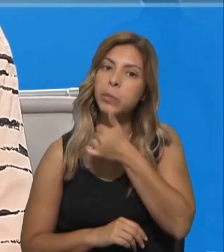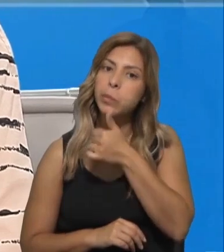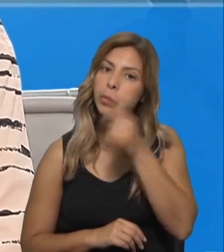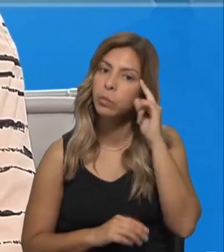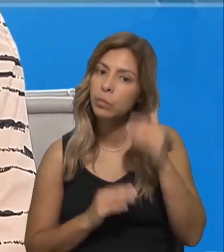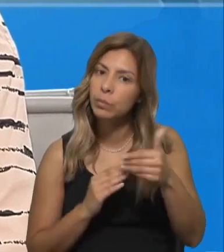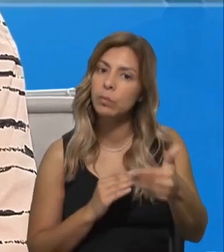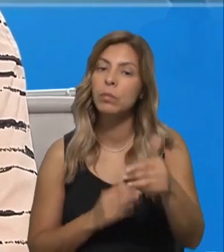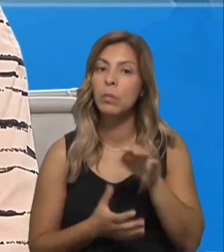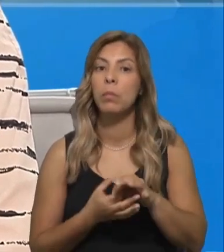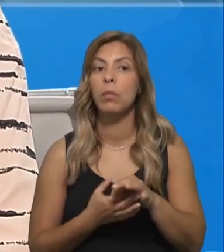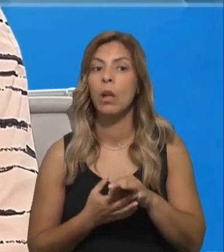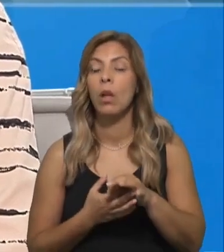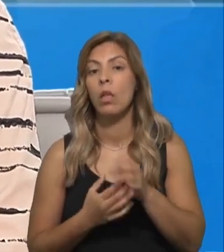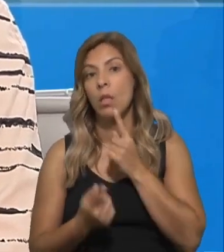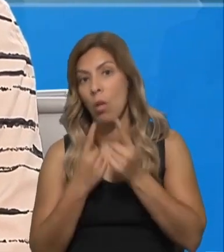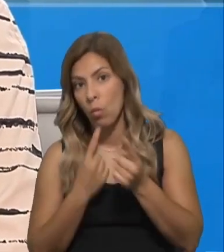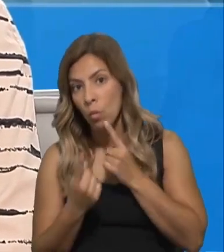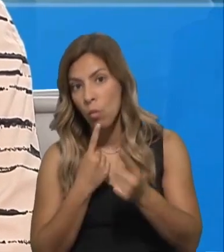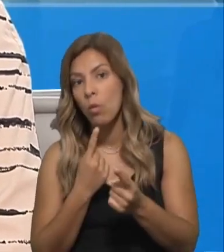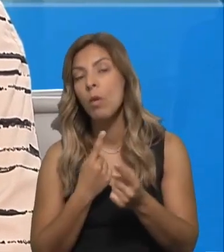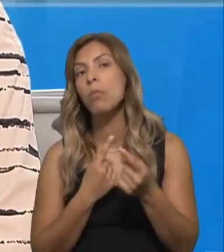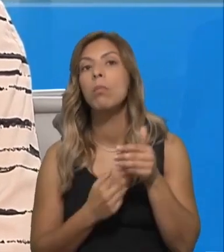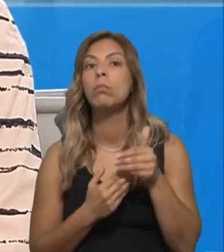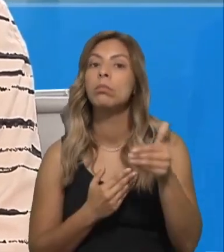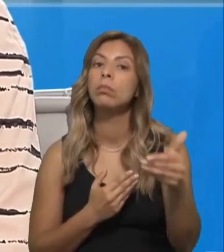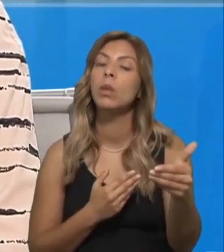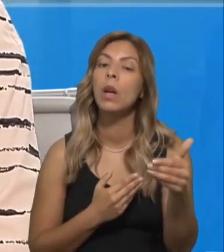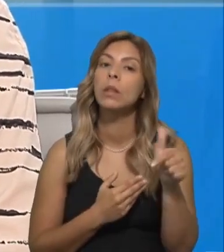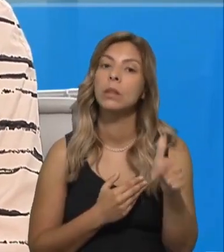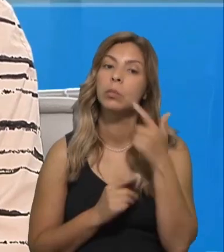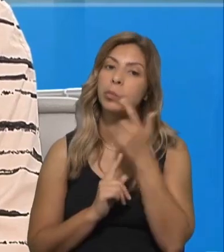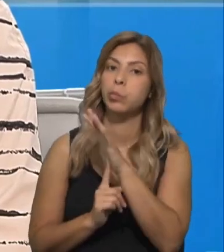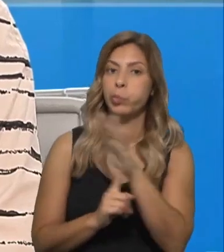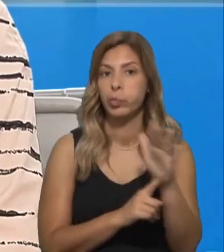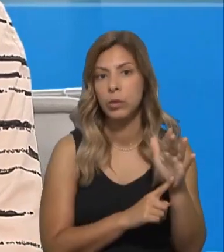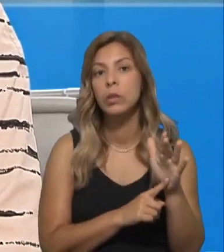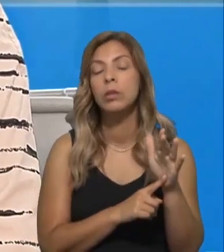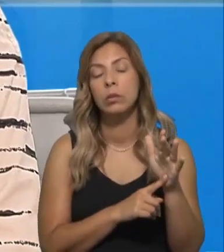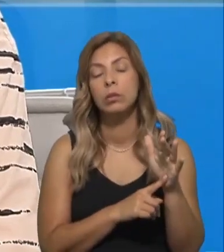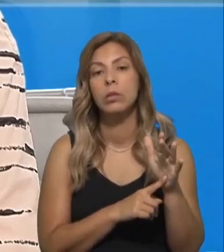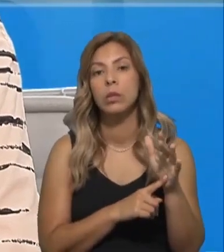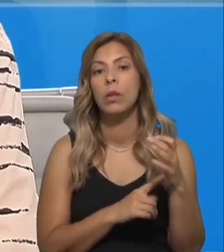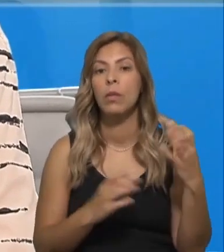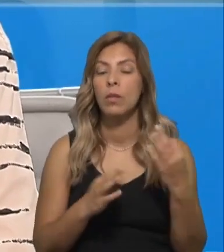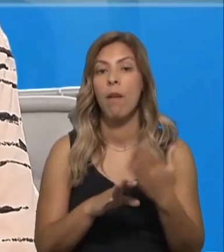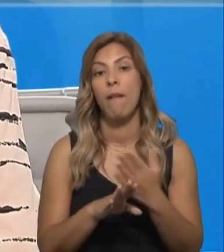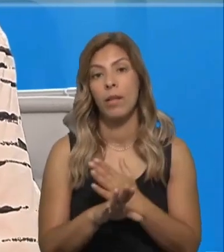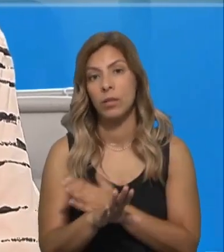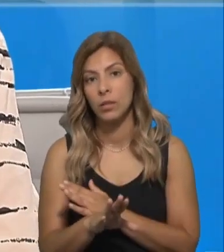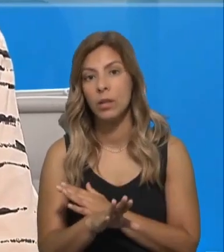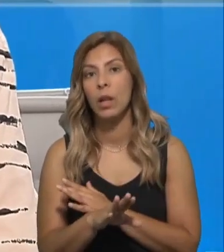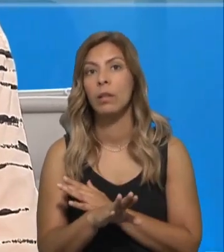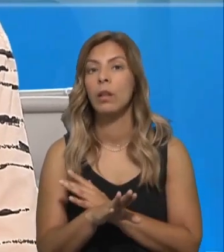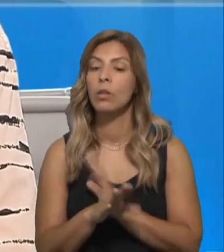um homem de diálogo. E, aliás, ele mostrou logo, depois na primeira homilia que proferiu na Capela Sistina ainda, para encerrar o